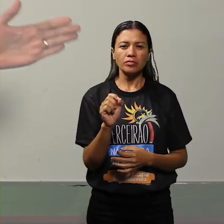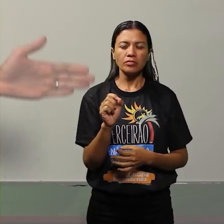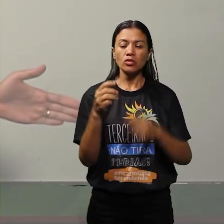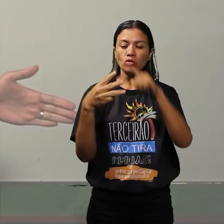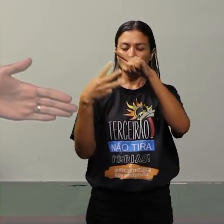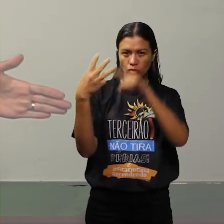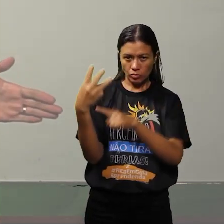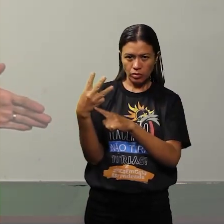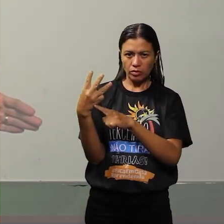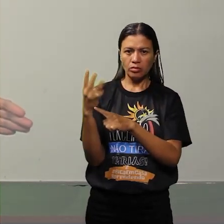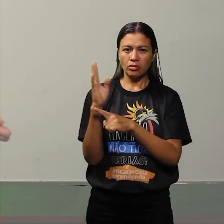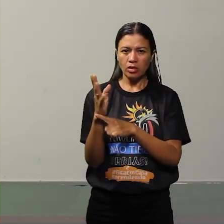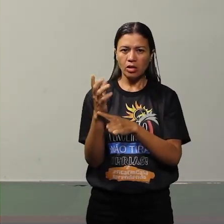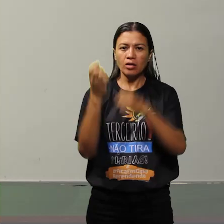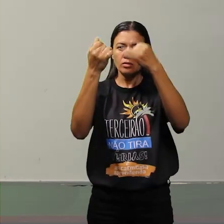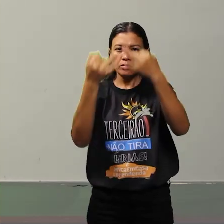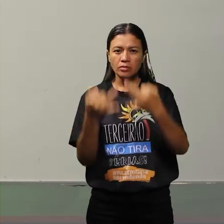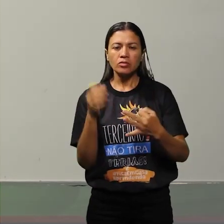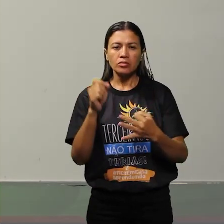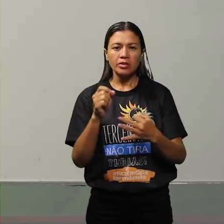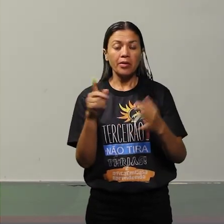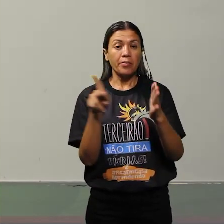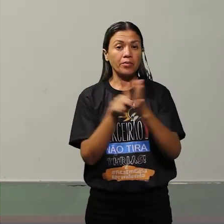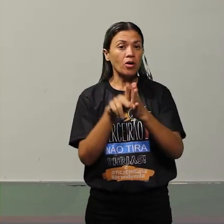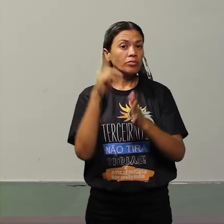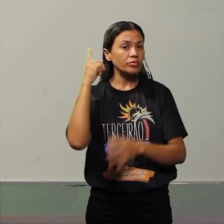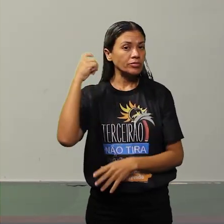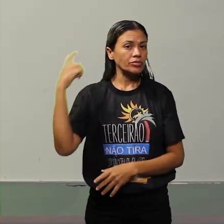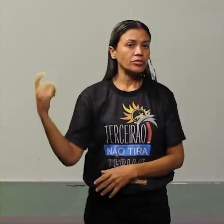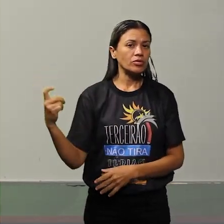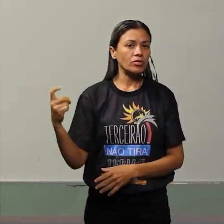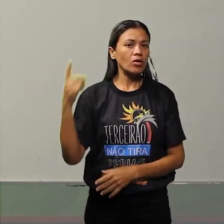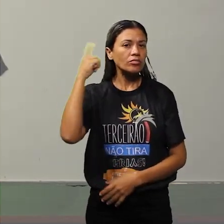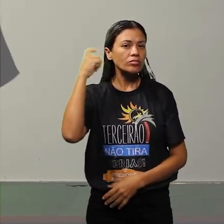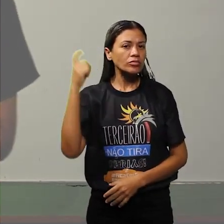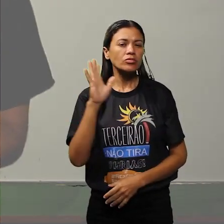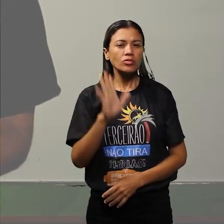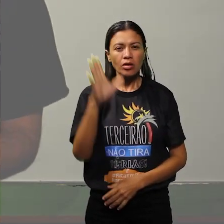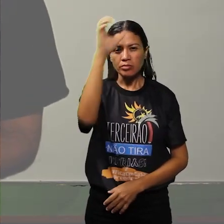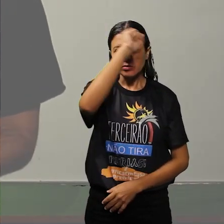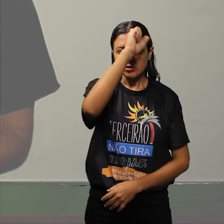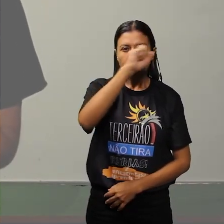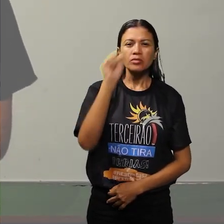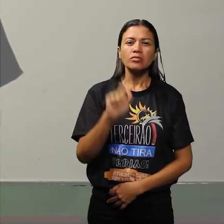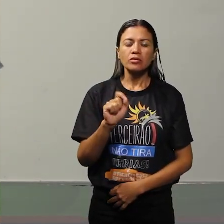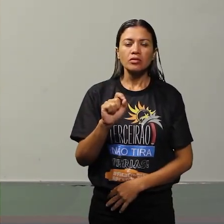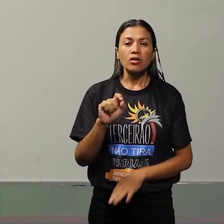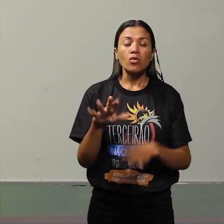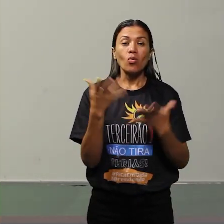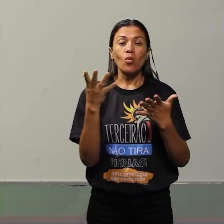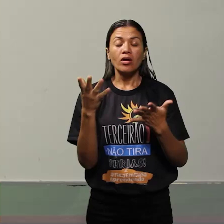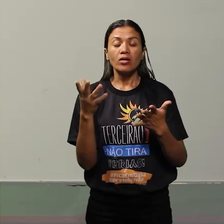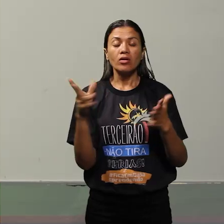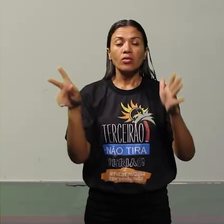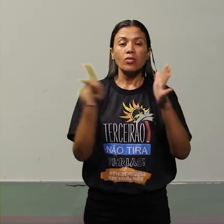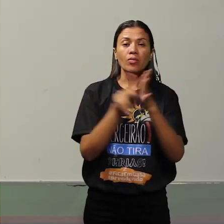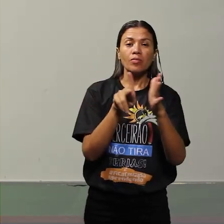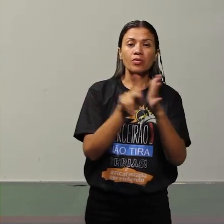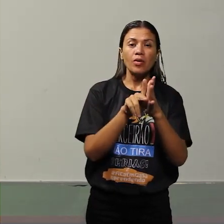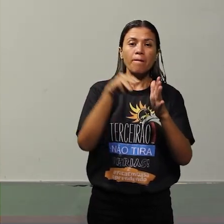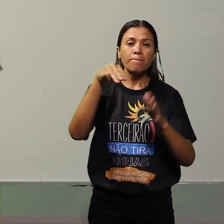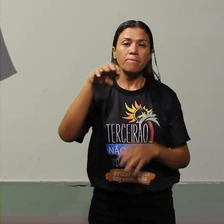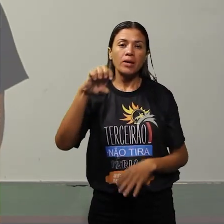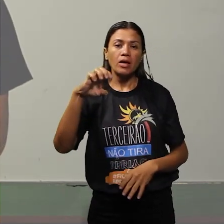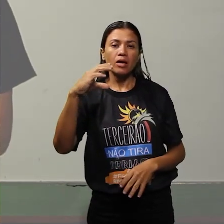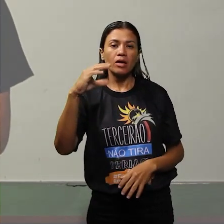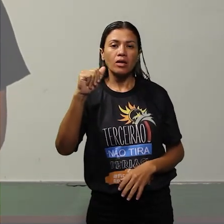nesses 3 critérios a gente determina, por exemplo, o som. Então, por exemplo, o som, vocês aprenderam lá que quanto a natureza ele é uma onda mecânica, quanto